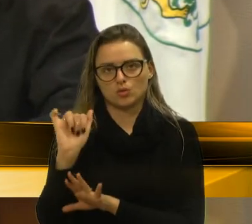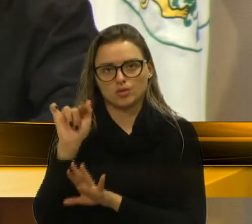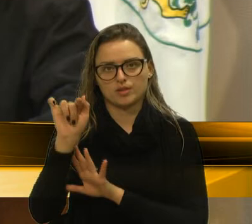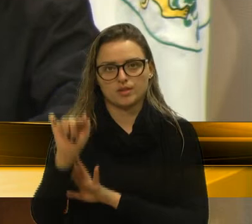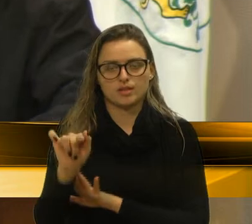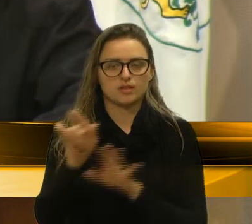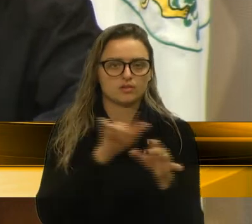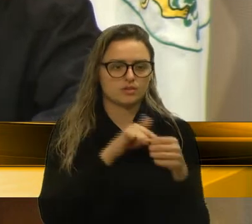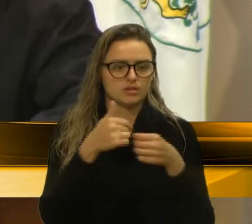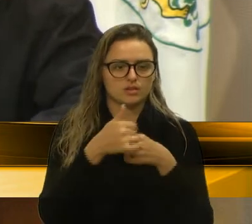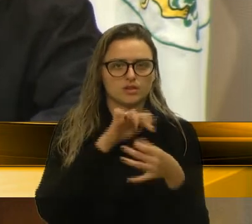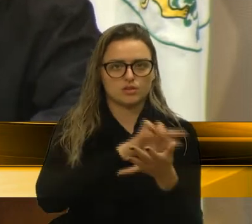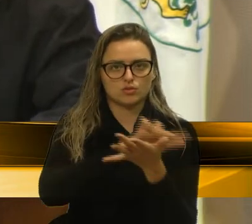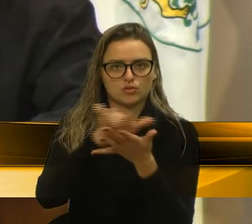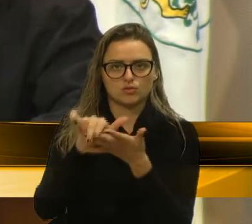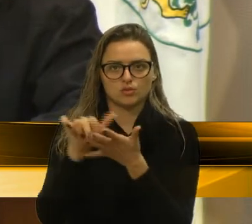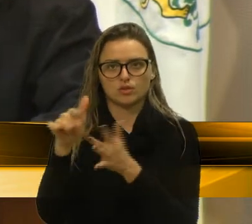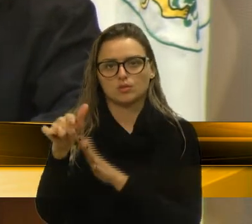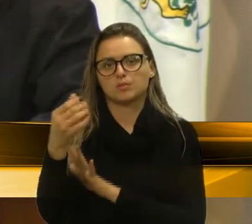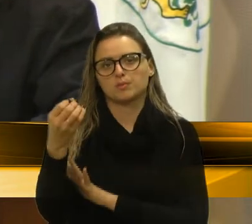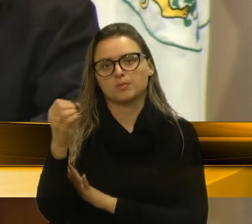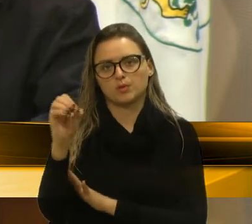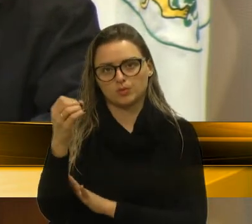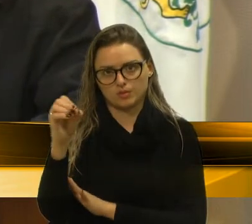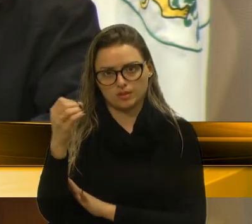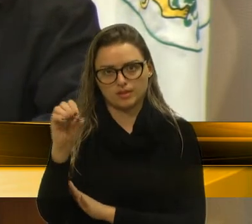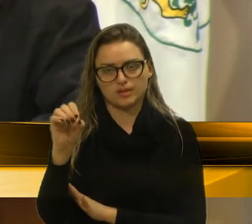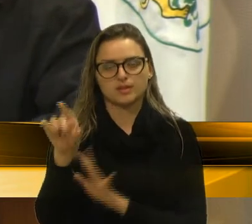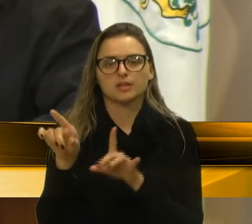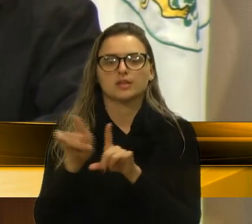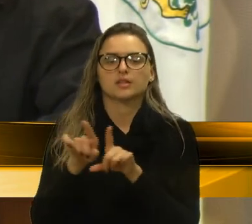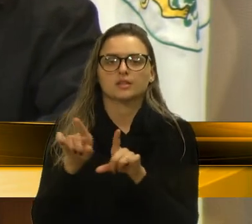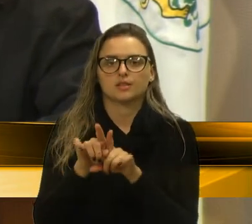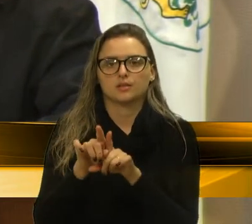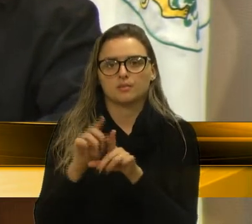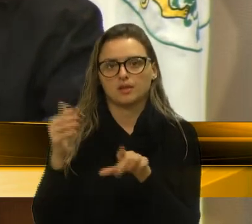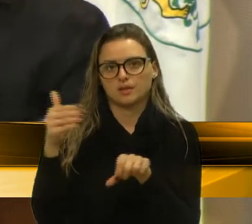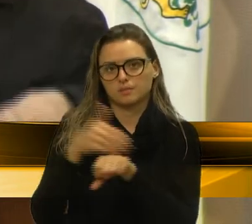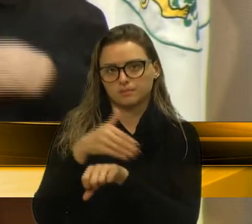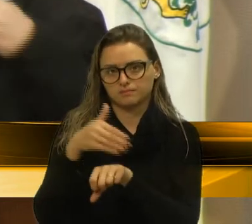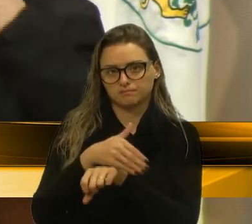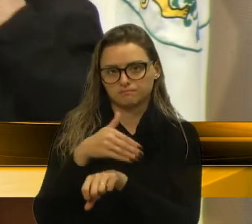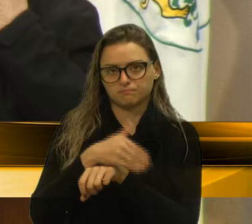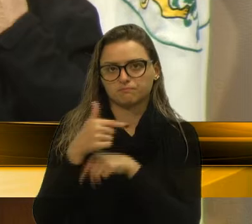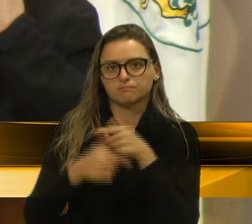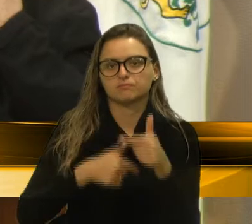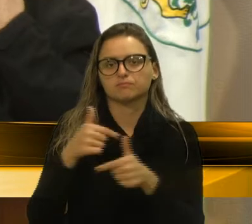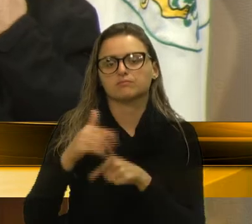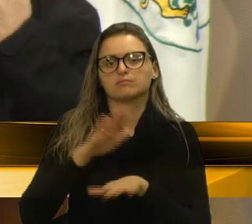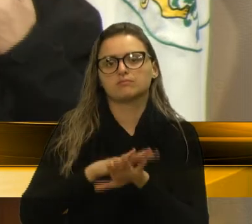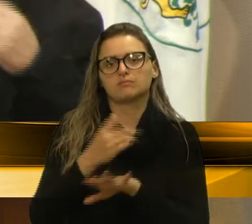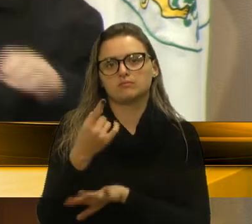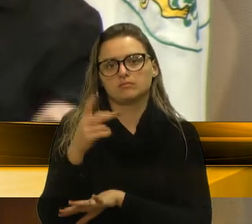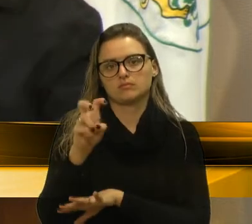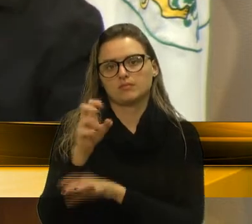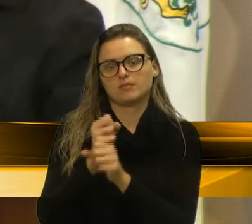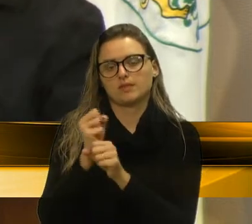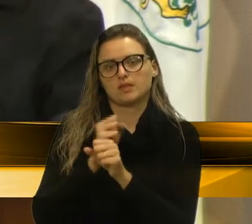Alegre, provavelmente, e também atuando já há mais de 15 anos na